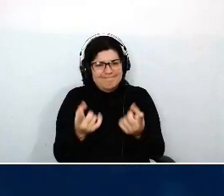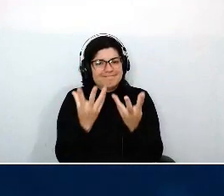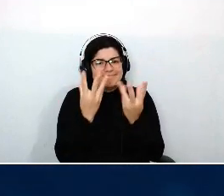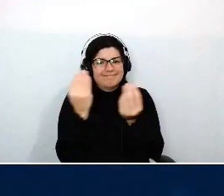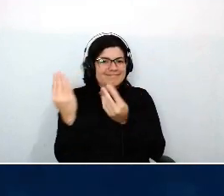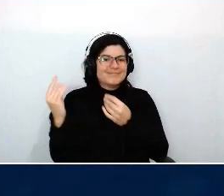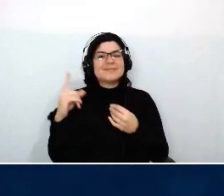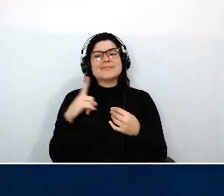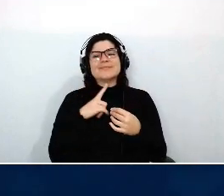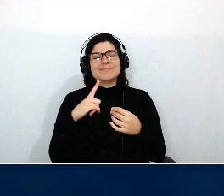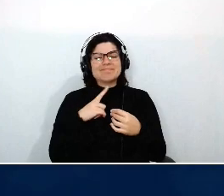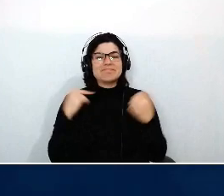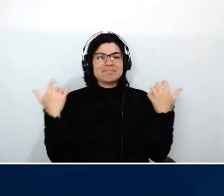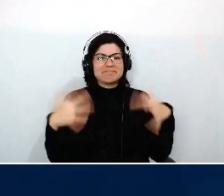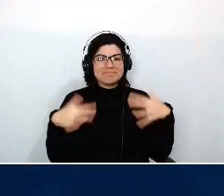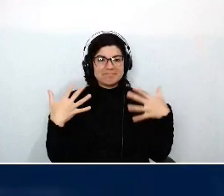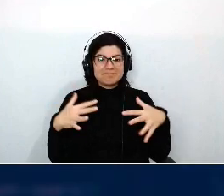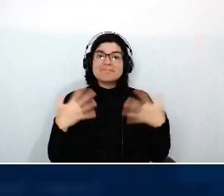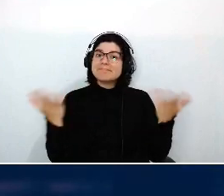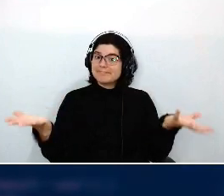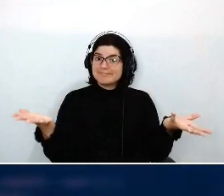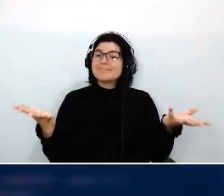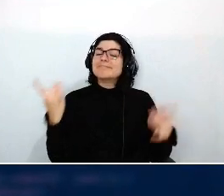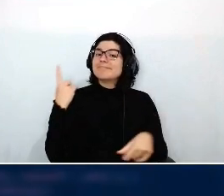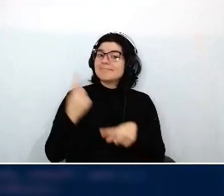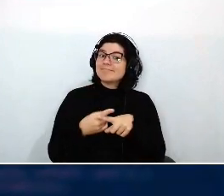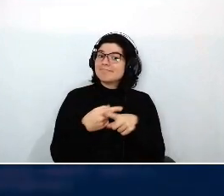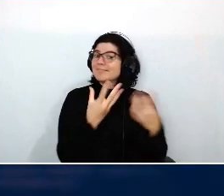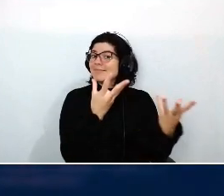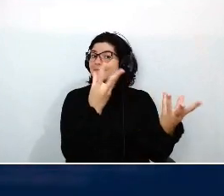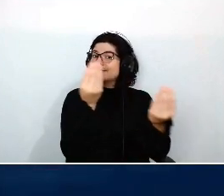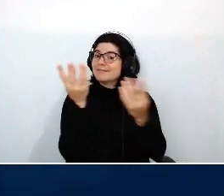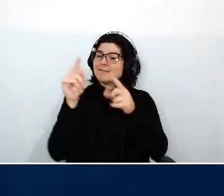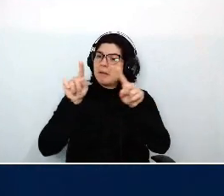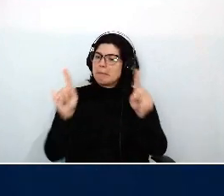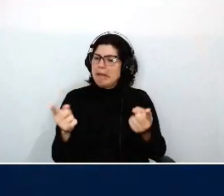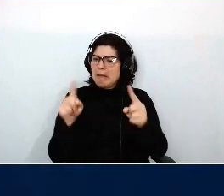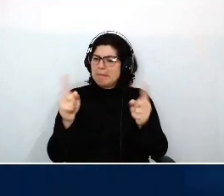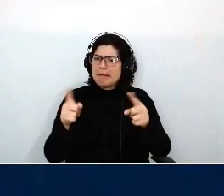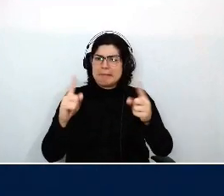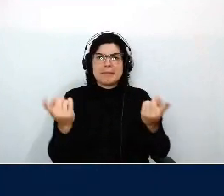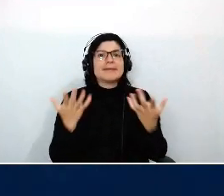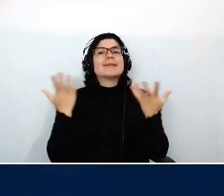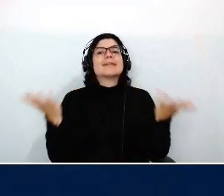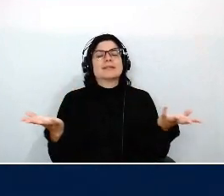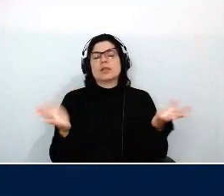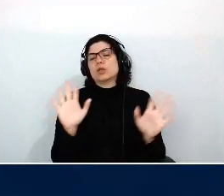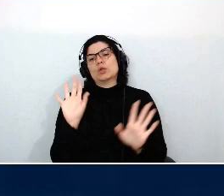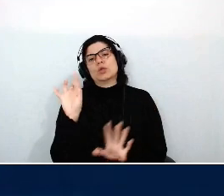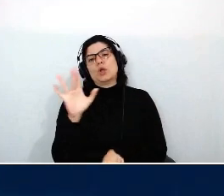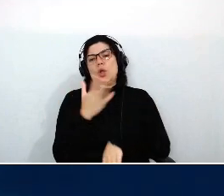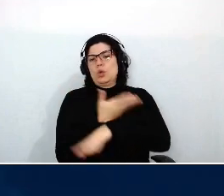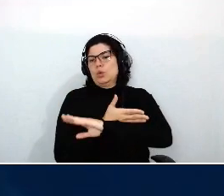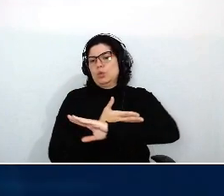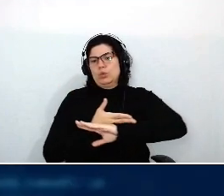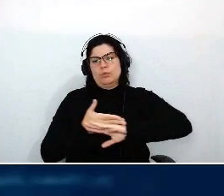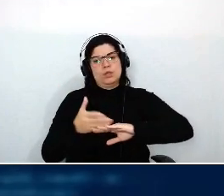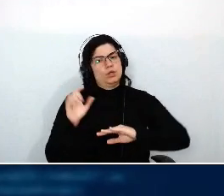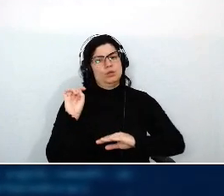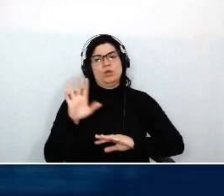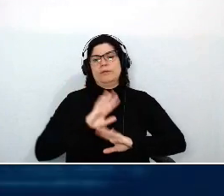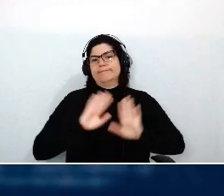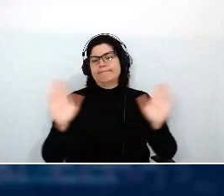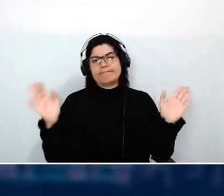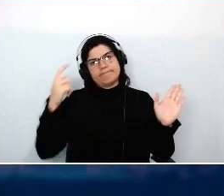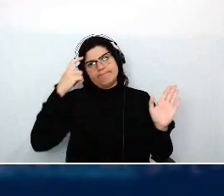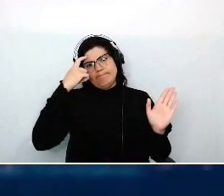muito sinistro. Que loucura é essa? Por que tem esse monte de parênteses? Isso é só costume, galera. Isso é questão de costume. Imagina quando